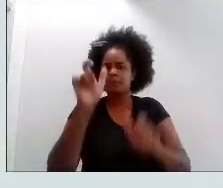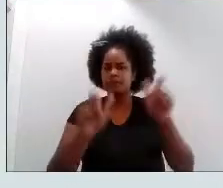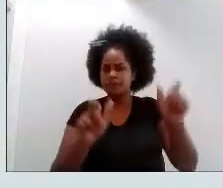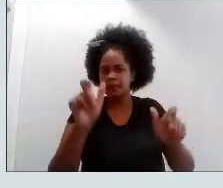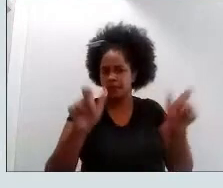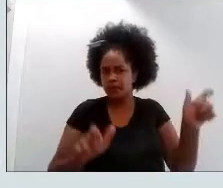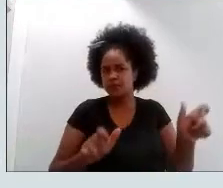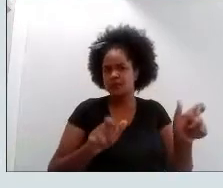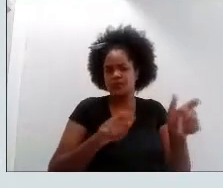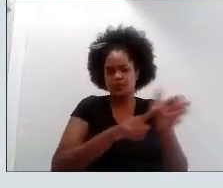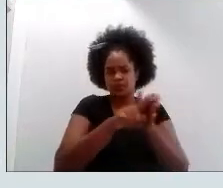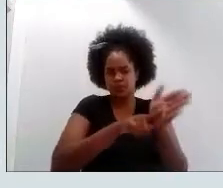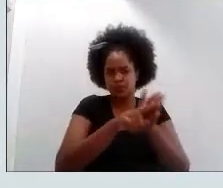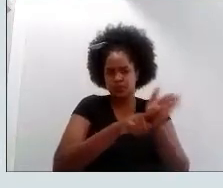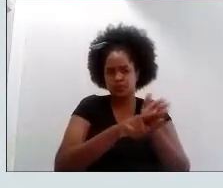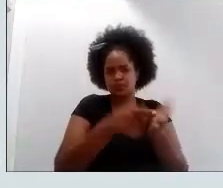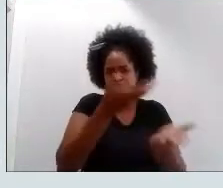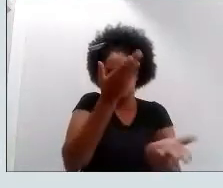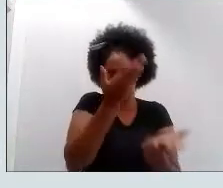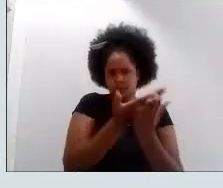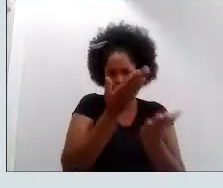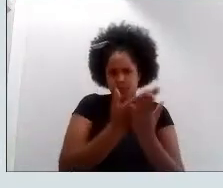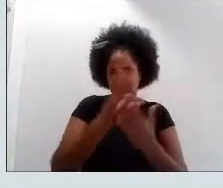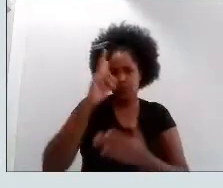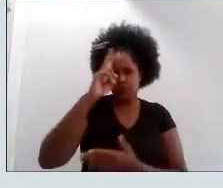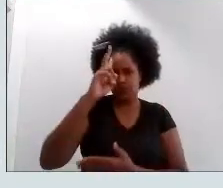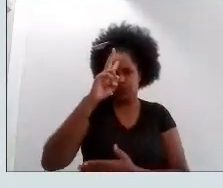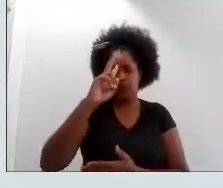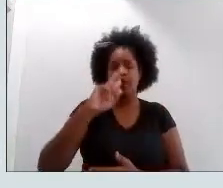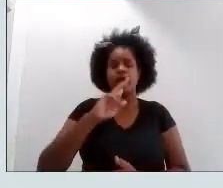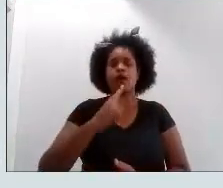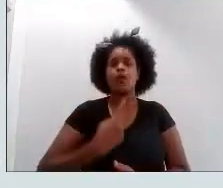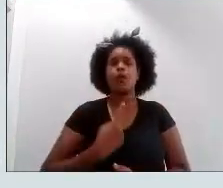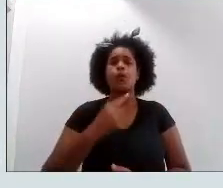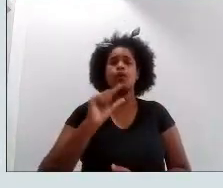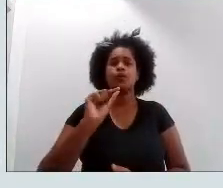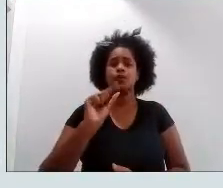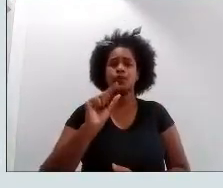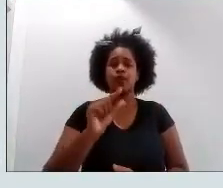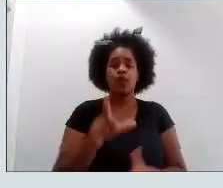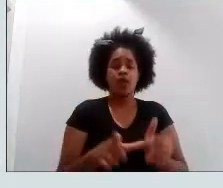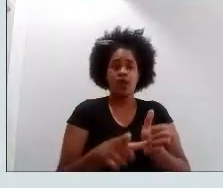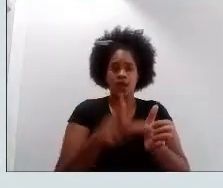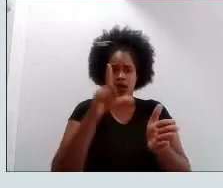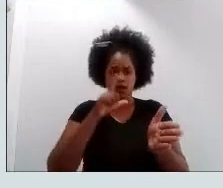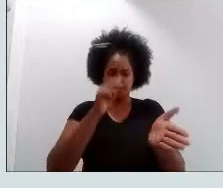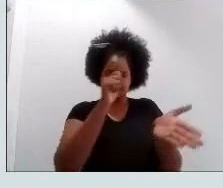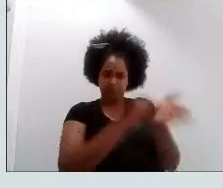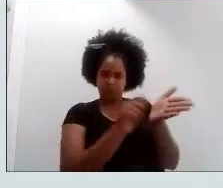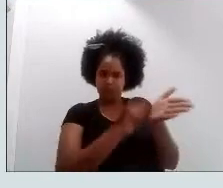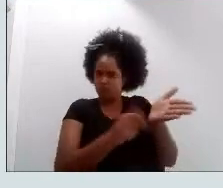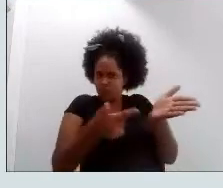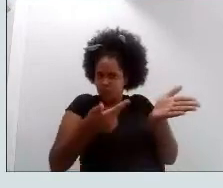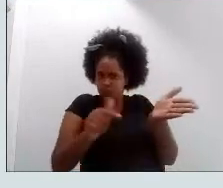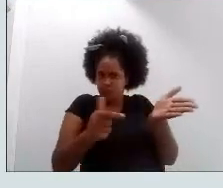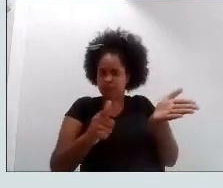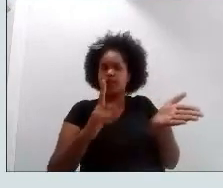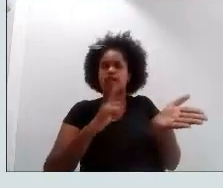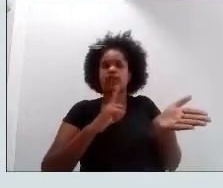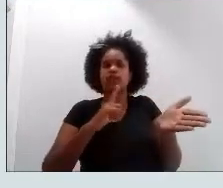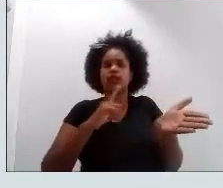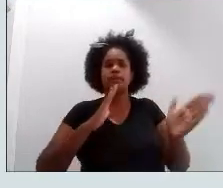como fontes históricas os registros chamados como ágrafos, ou seja, aqueles que não